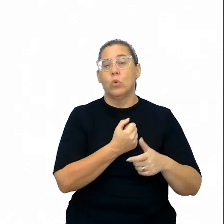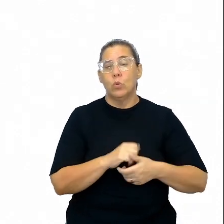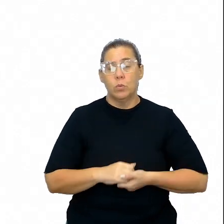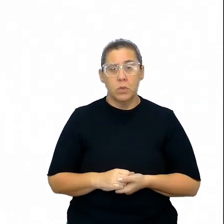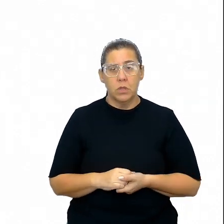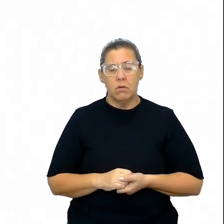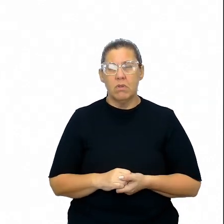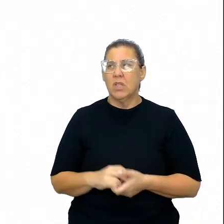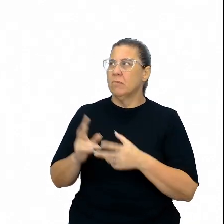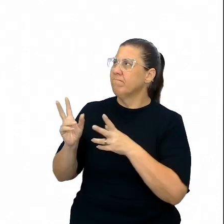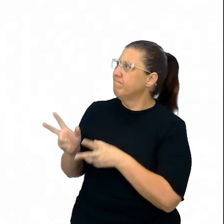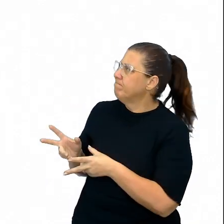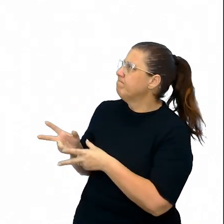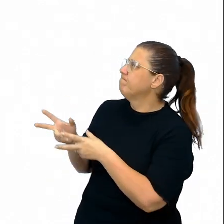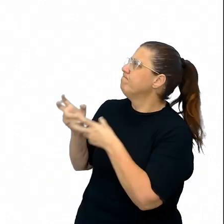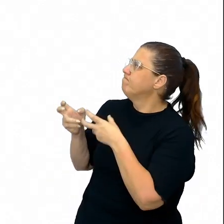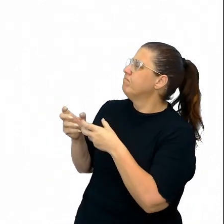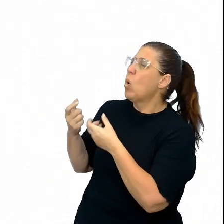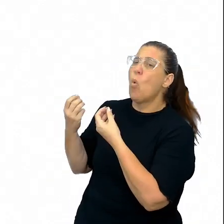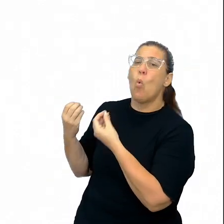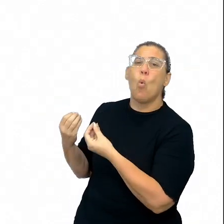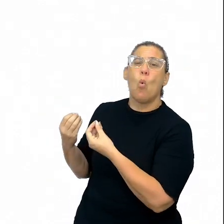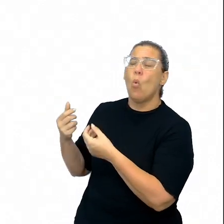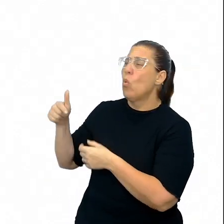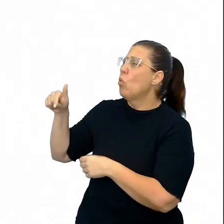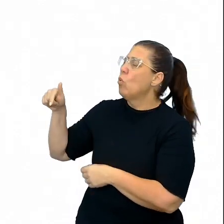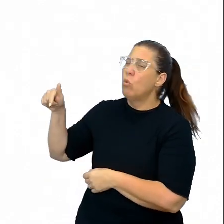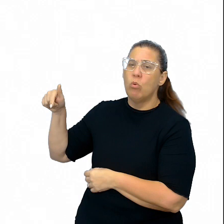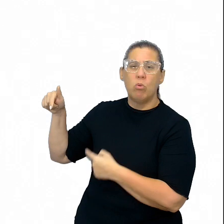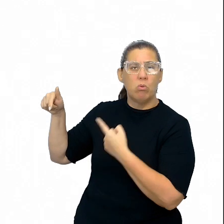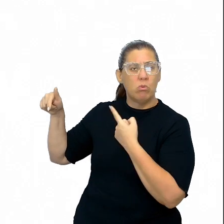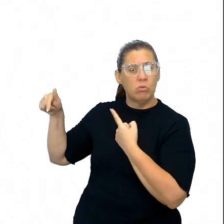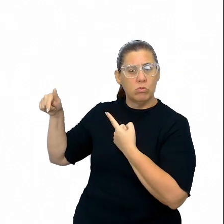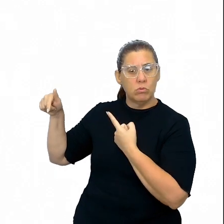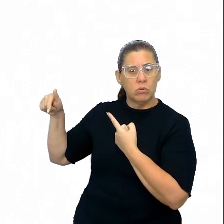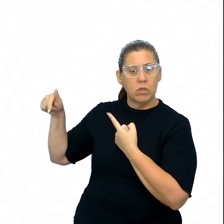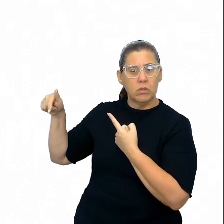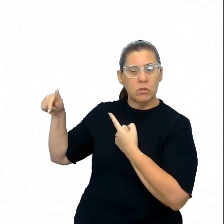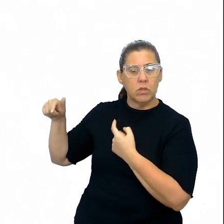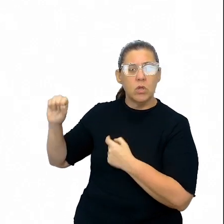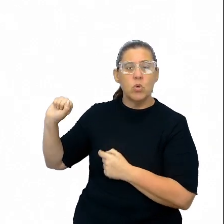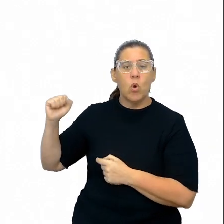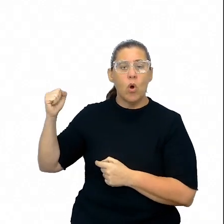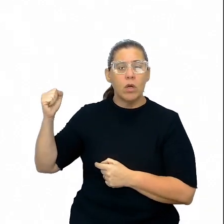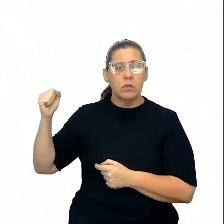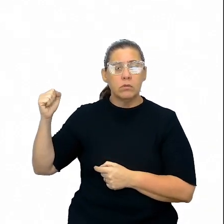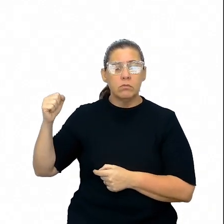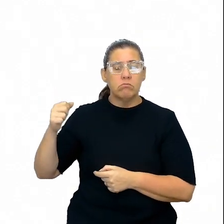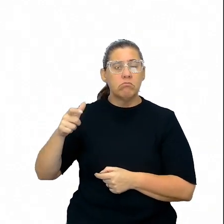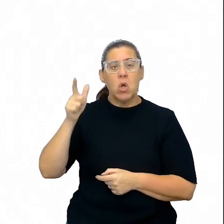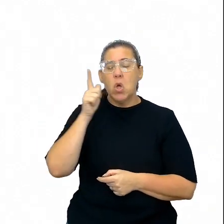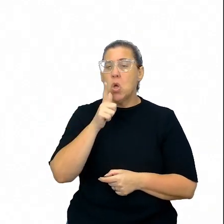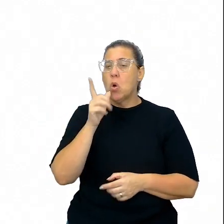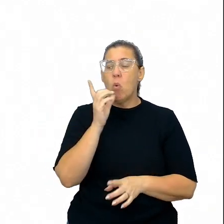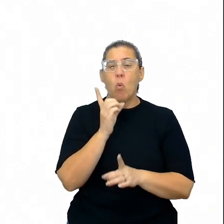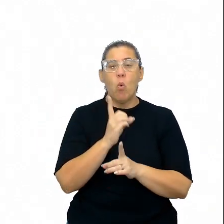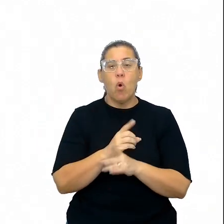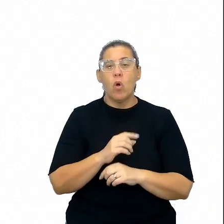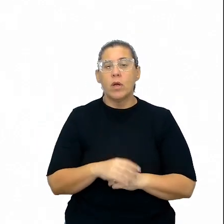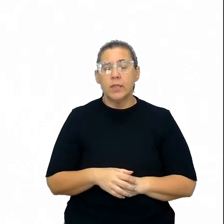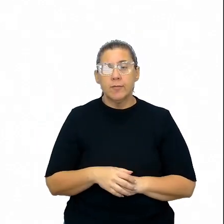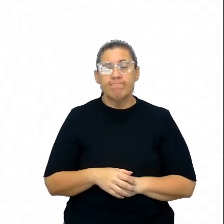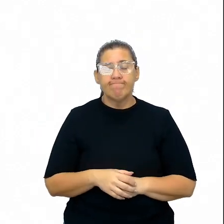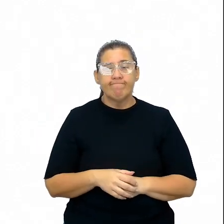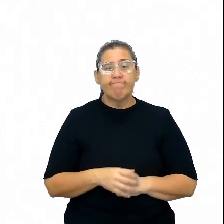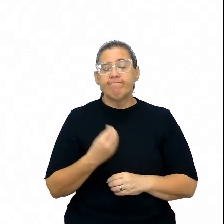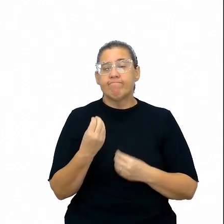consegue observar aonde é o número 7 e 8. Ele não sabe localizar aonde está. Onde está